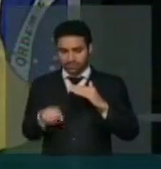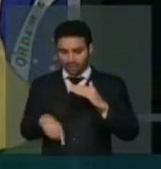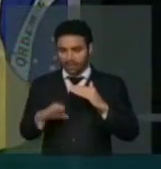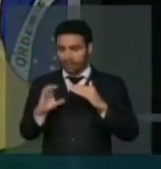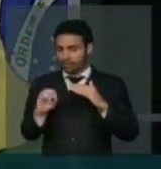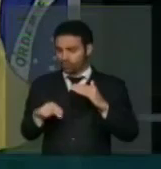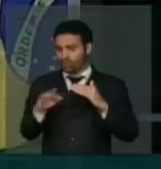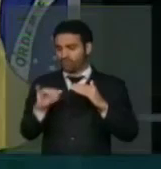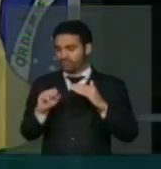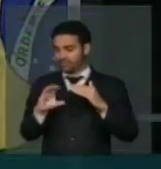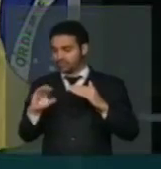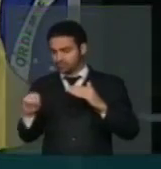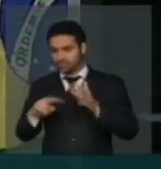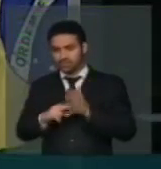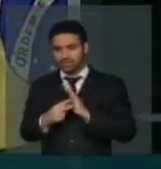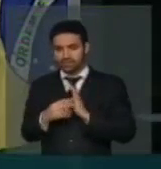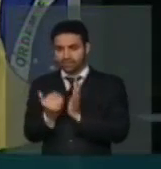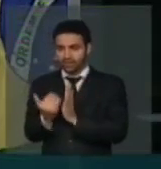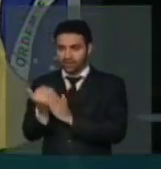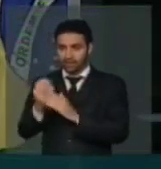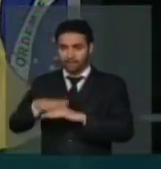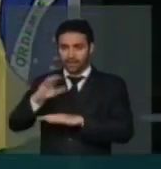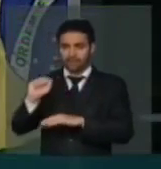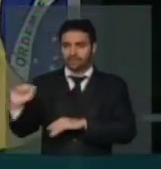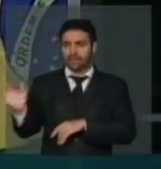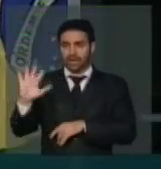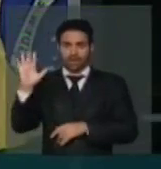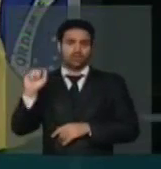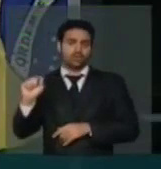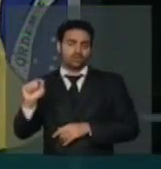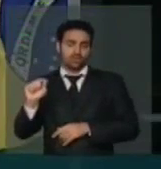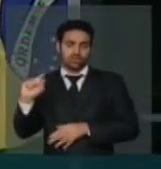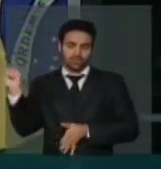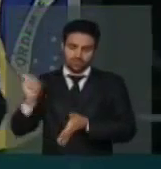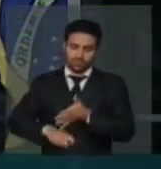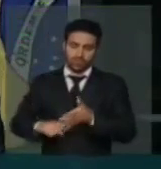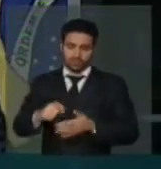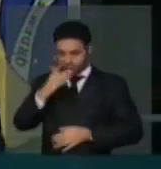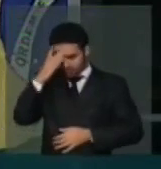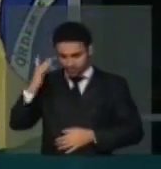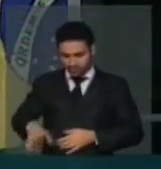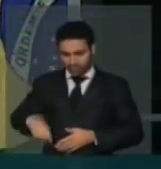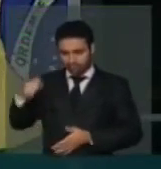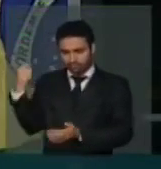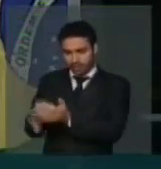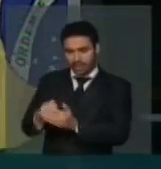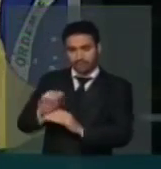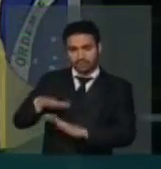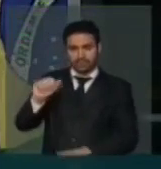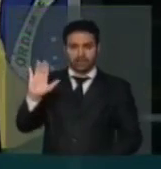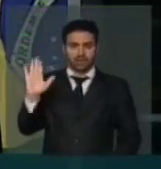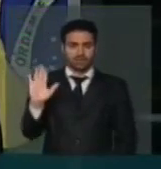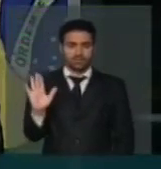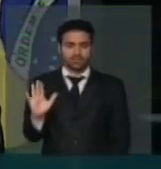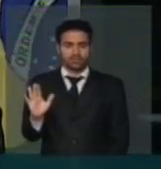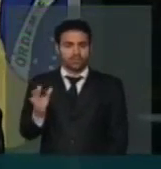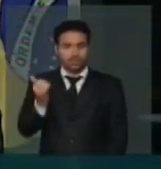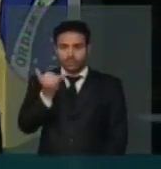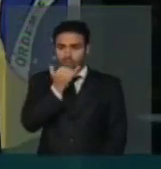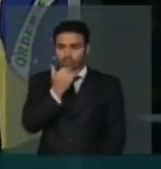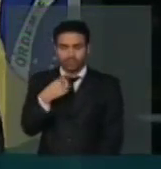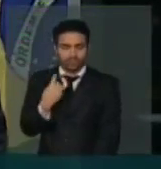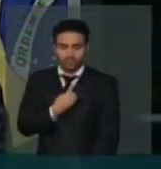confisco, é aumento de carga tributária no bolso do contribuinte brasileiro. Não